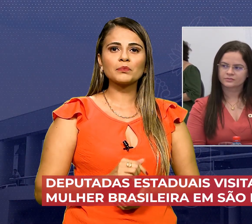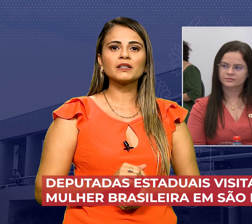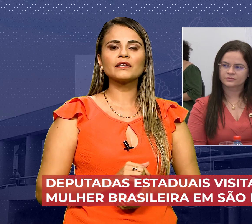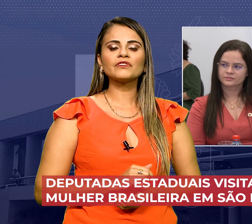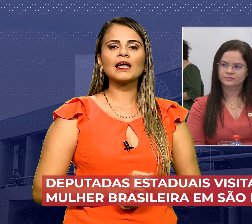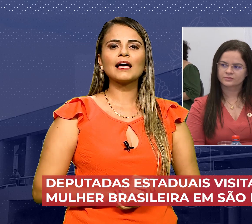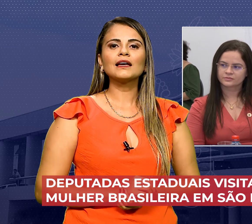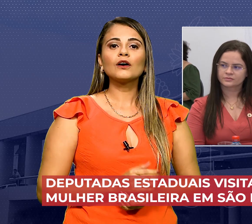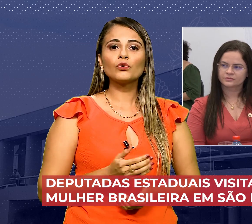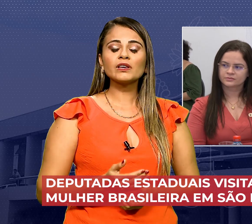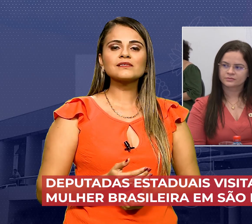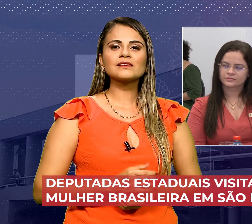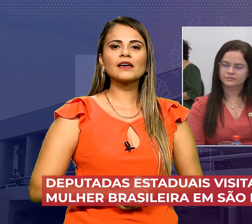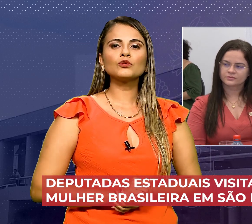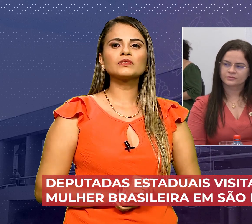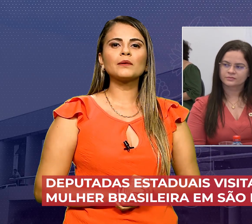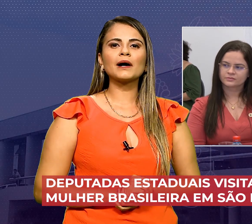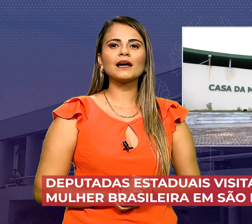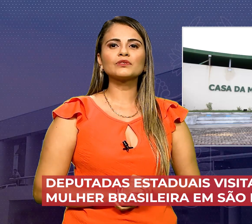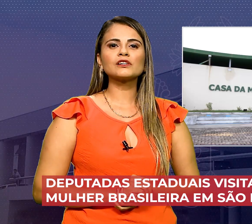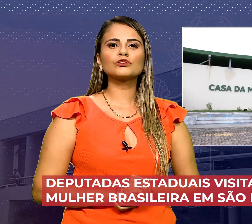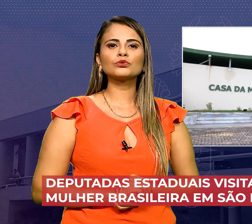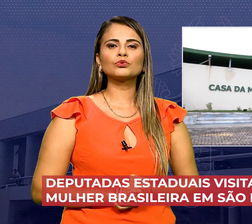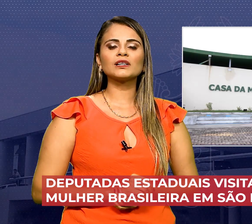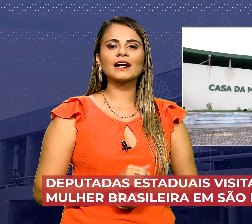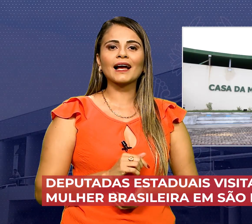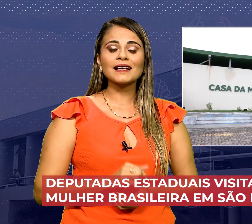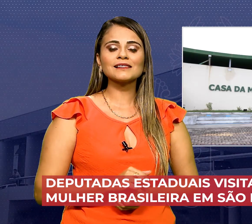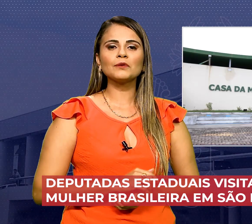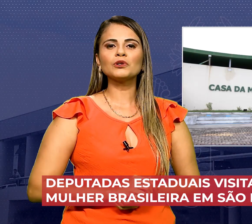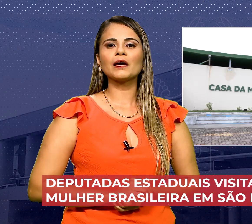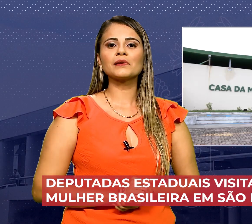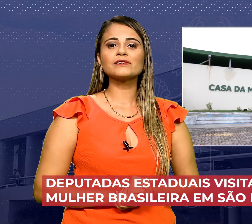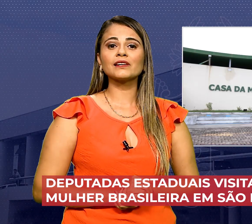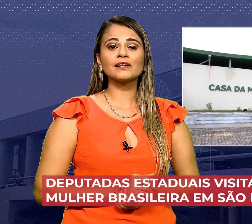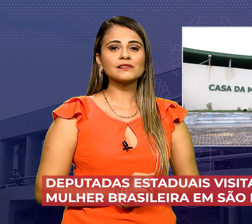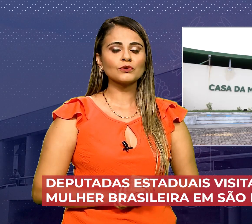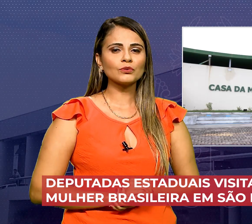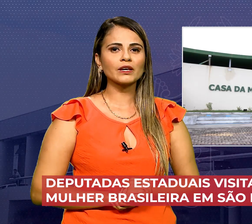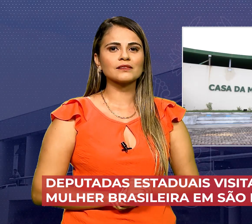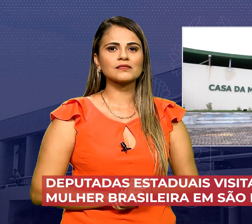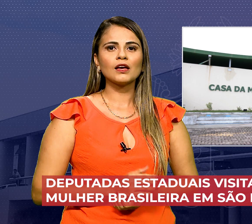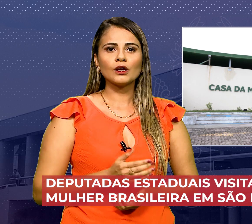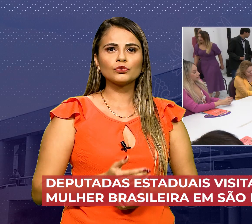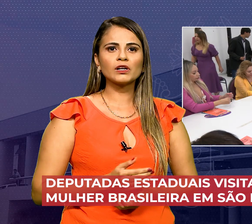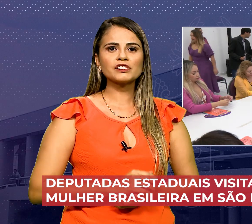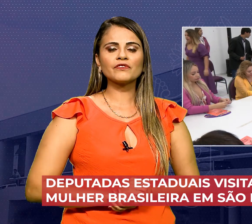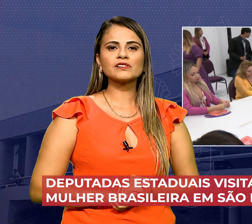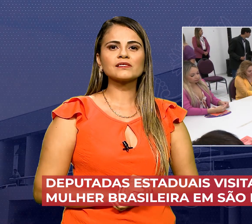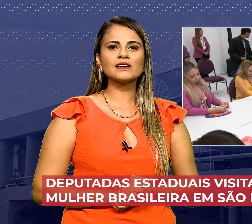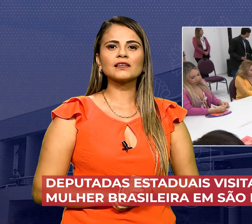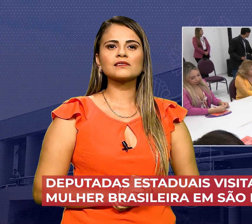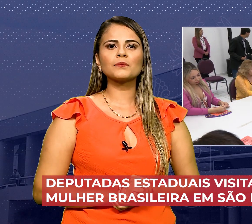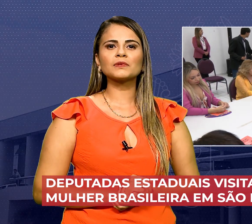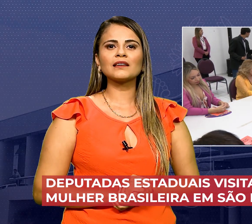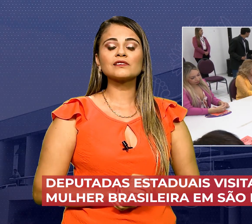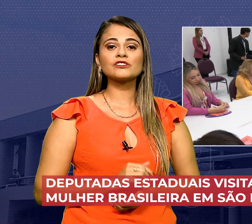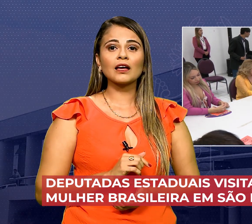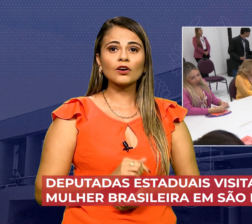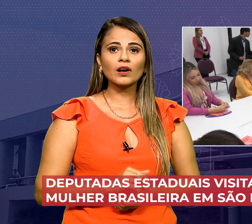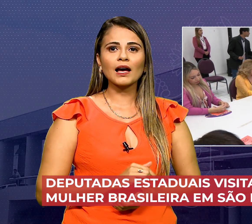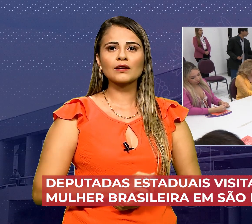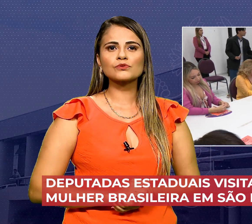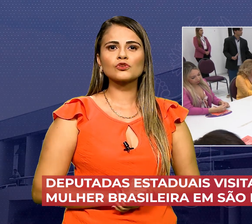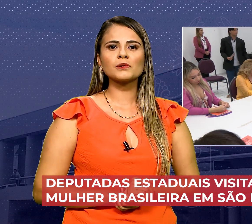Daniela e Fabiana Vilar conheceram o trabalho e a estrutura da Casa da Mulher Brasileira em São Luís. Durante a visita, as